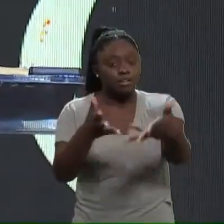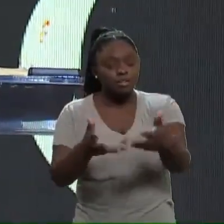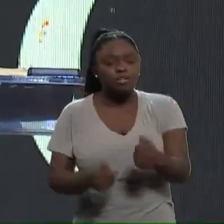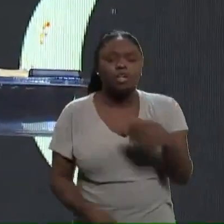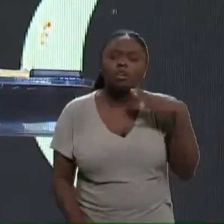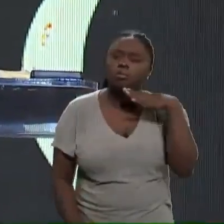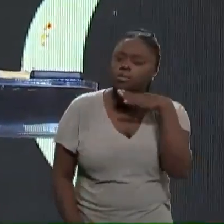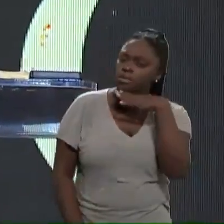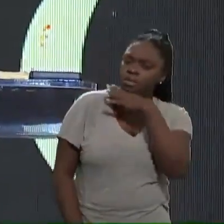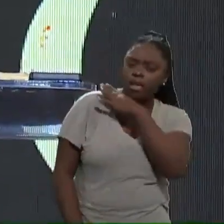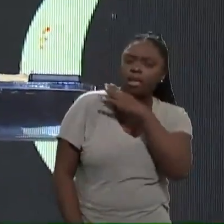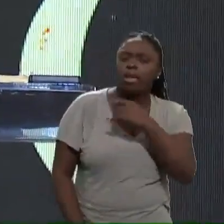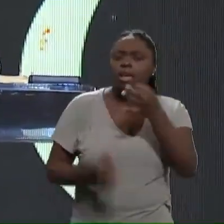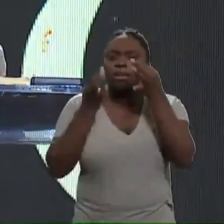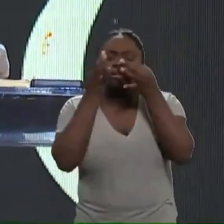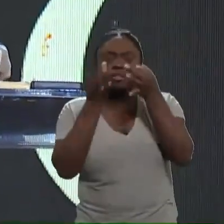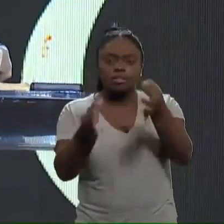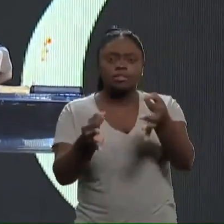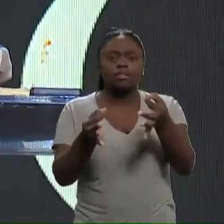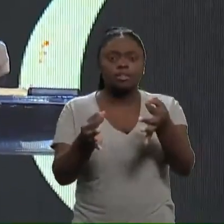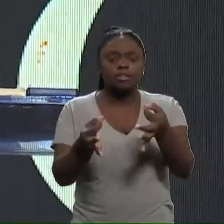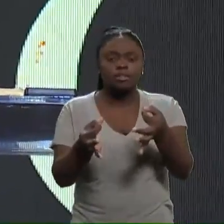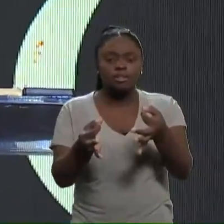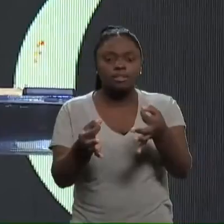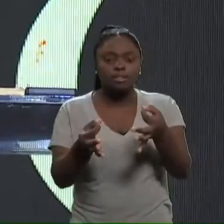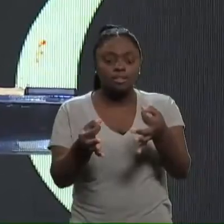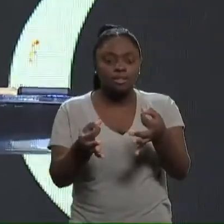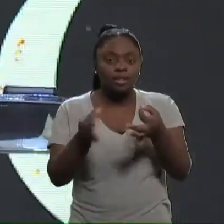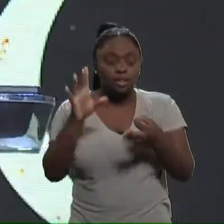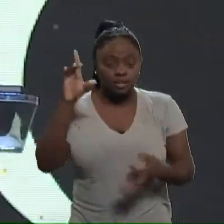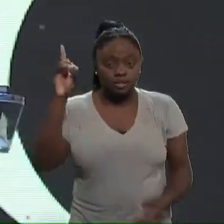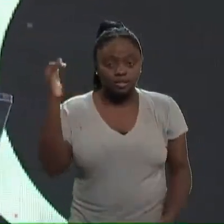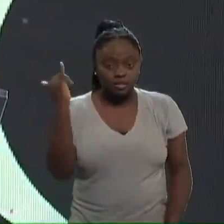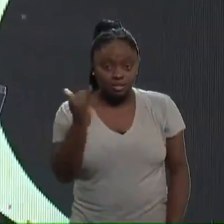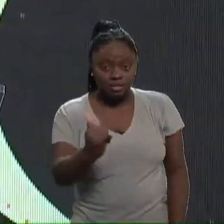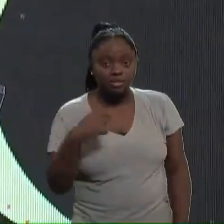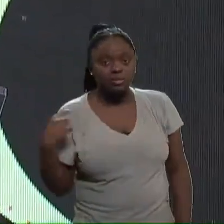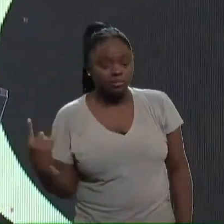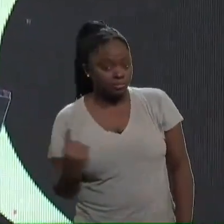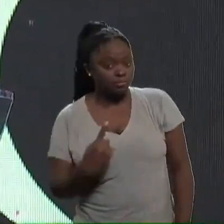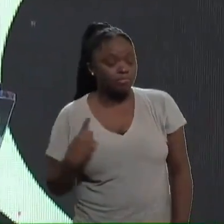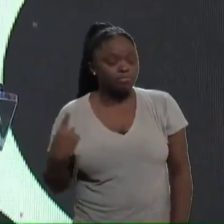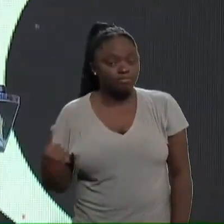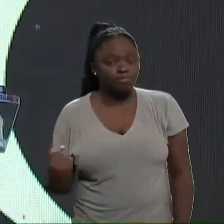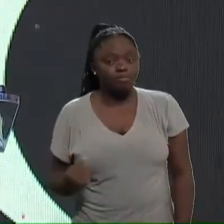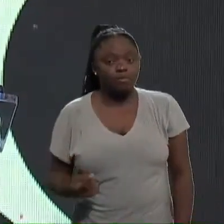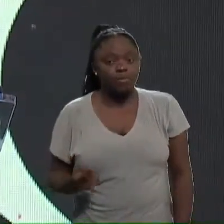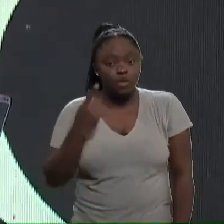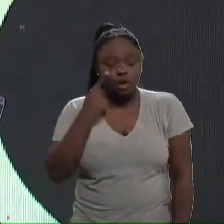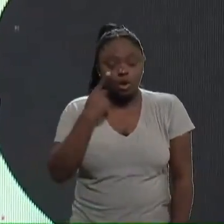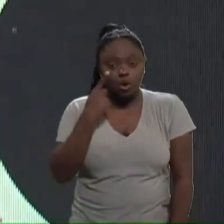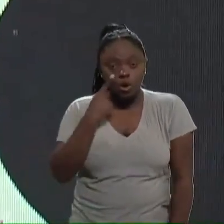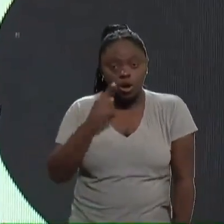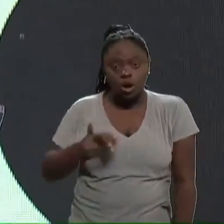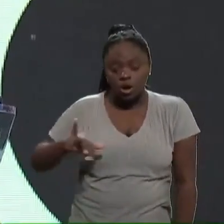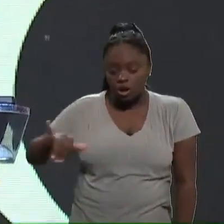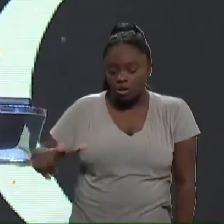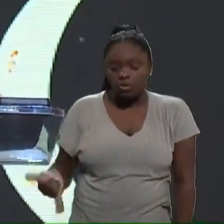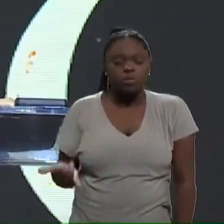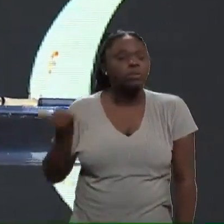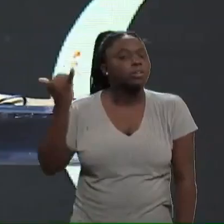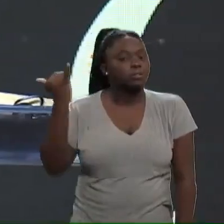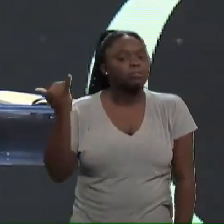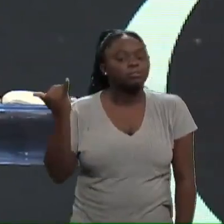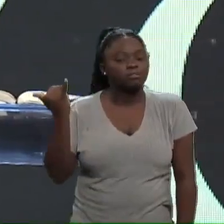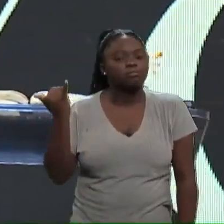perceba, fique alerta. Deus está dizendo para nós, olhe para as oportunidades,